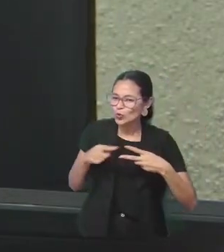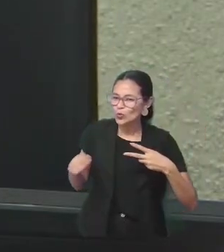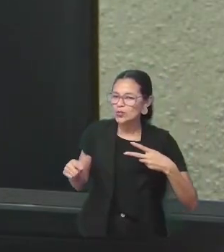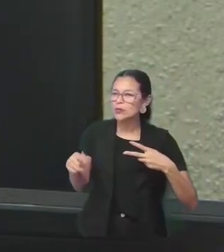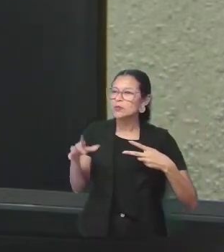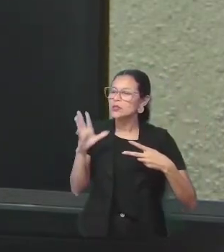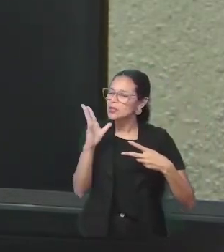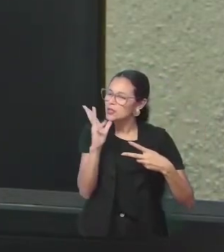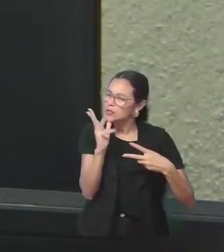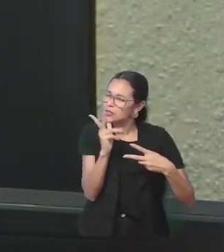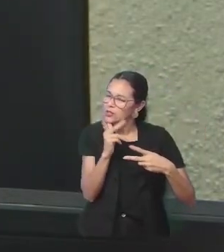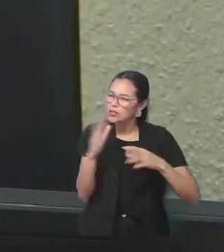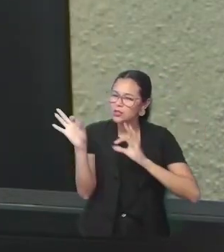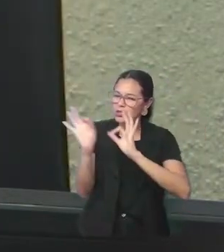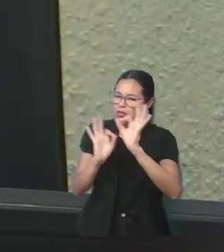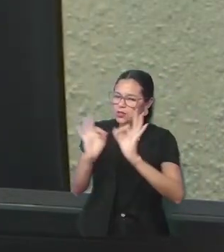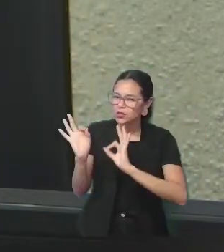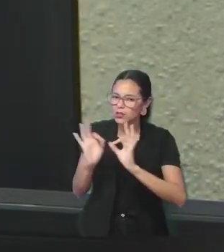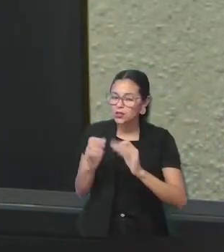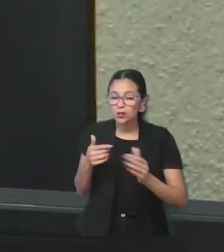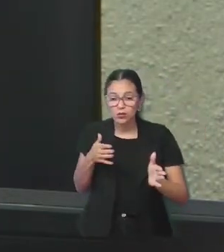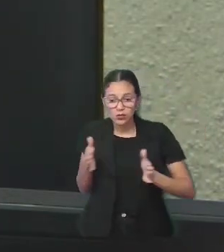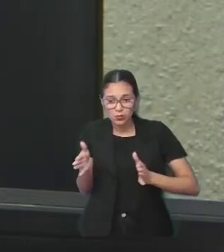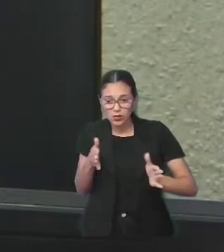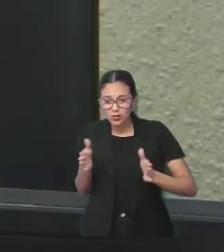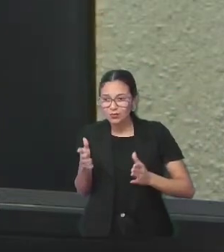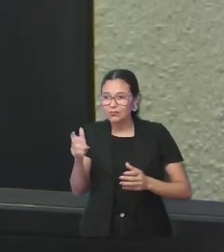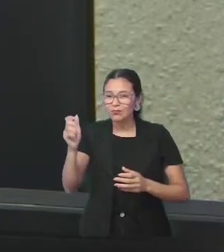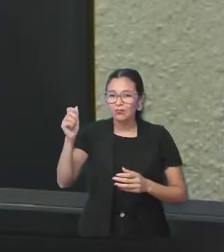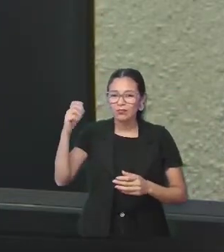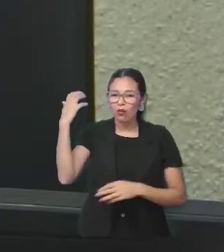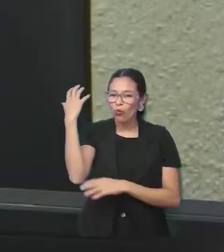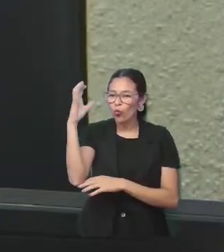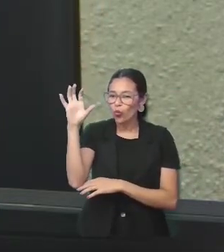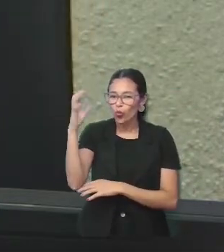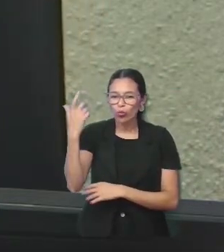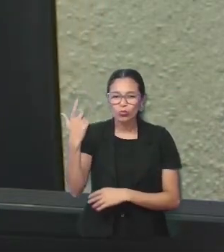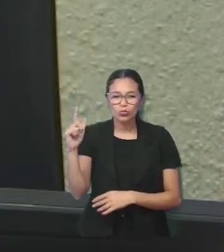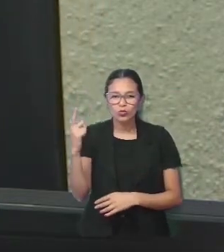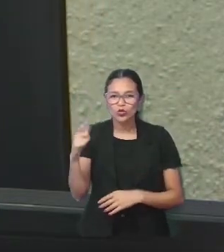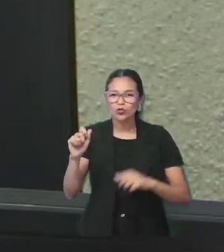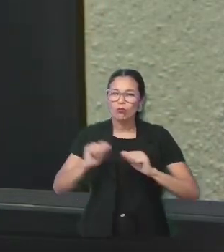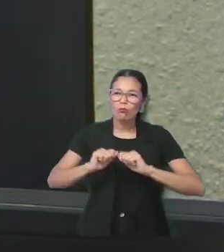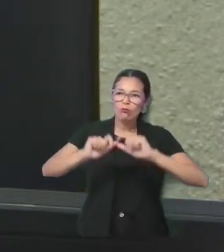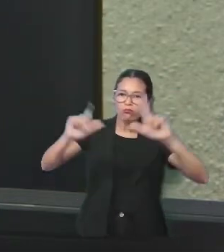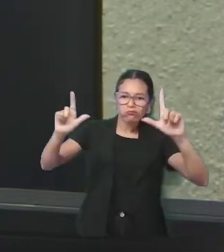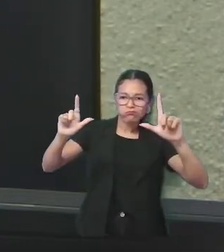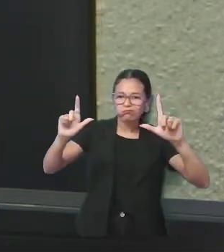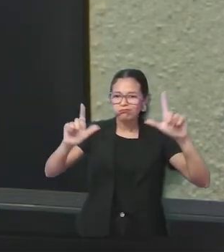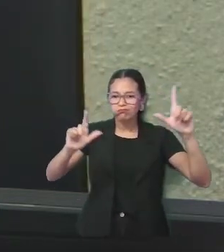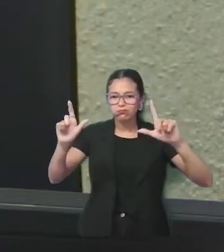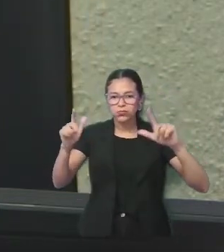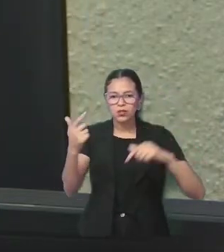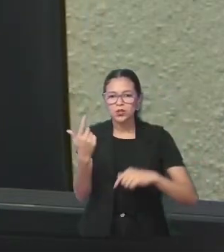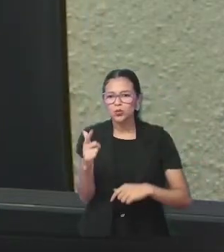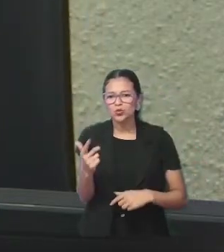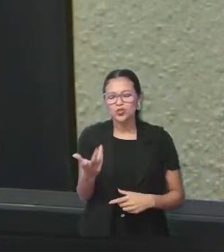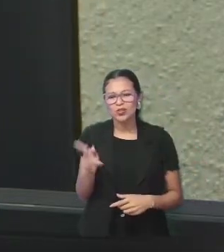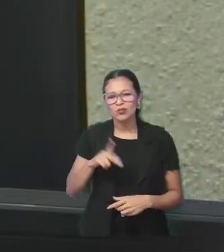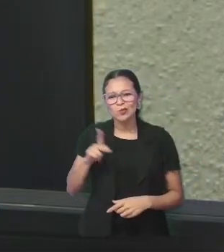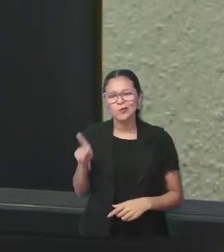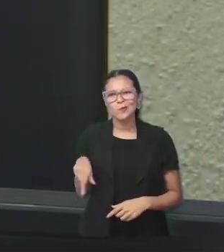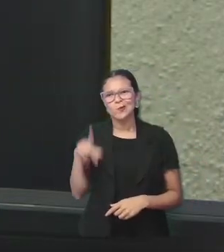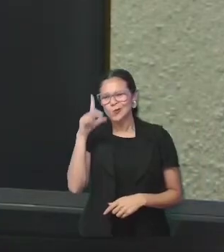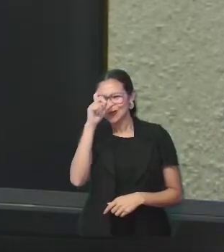ser consertados. E, nesse período, a gente ficou sem ventiladores, sem projetores, e isso atrapalhou muito a aula de nossos